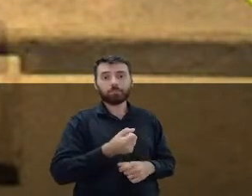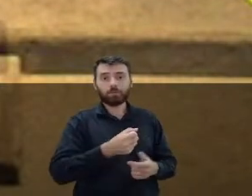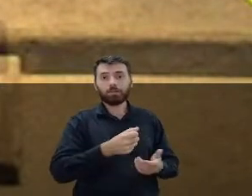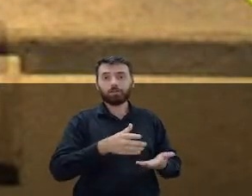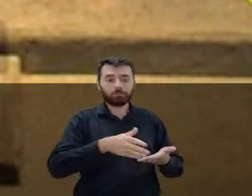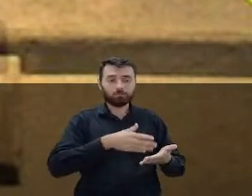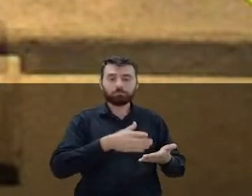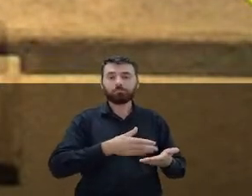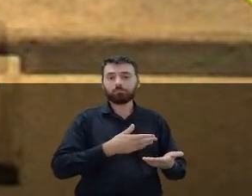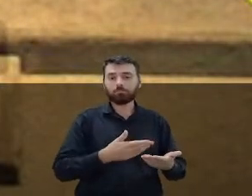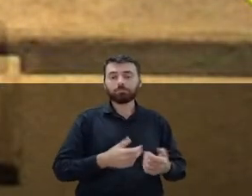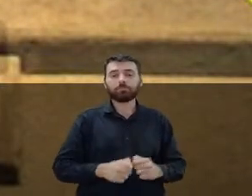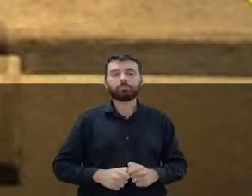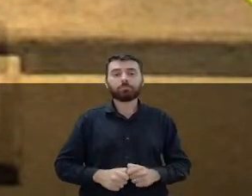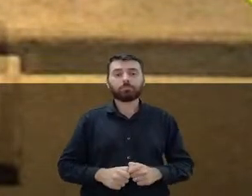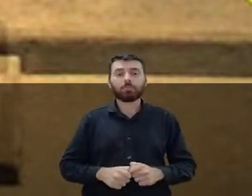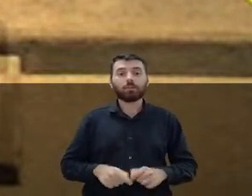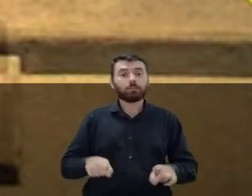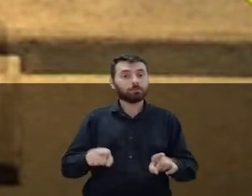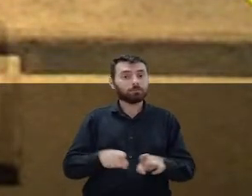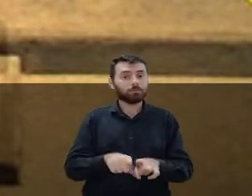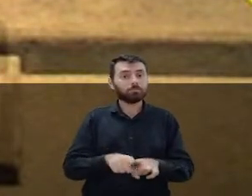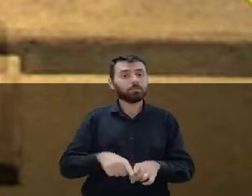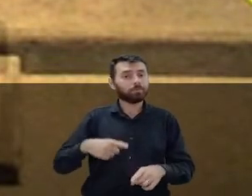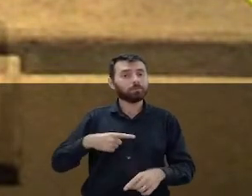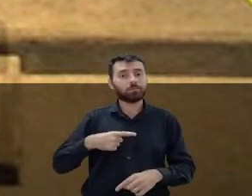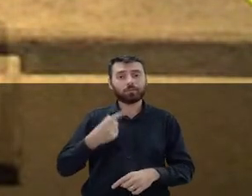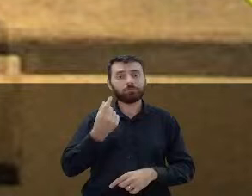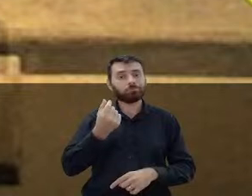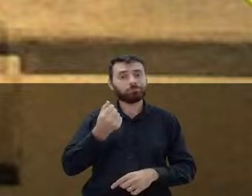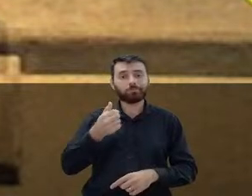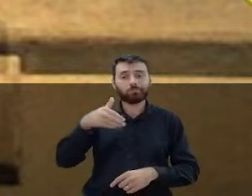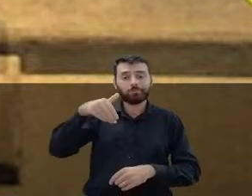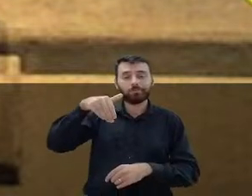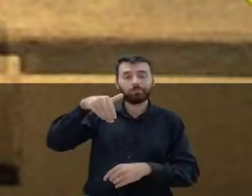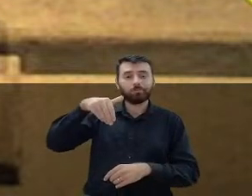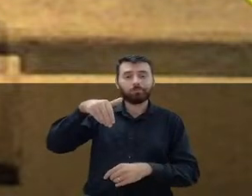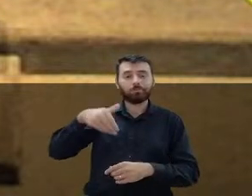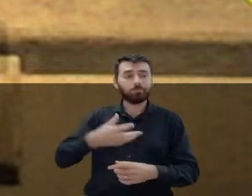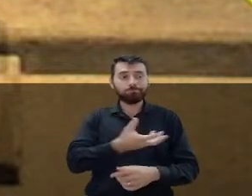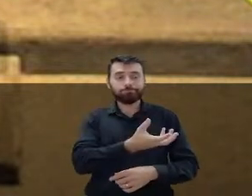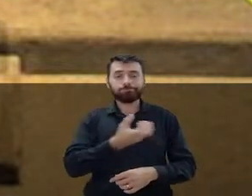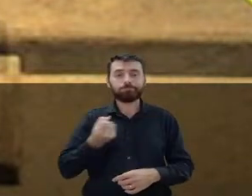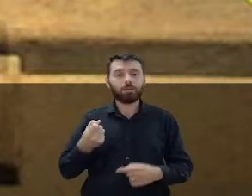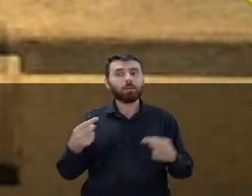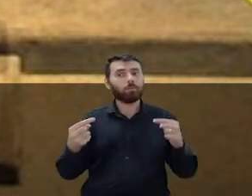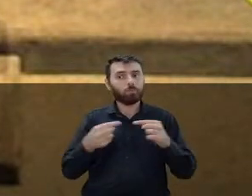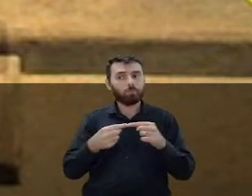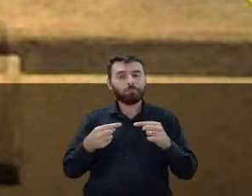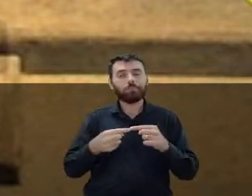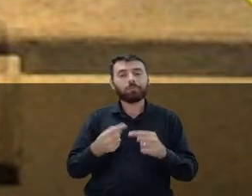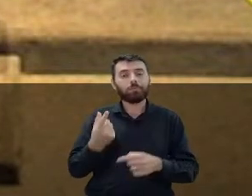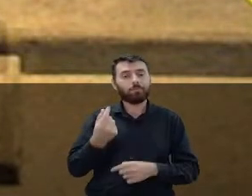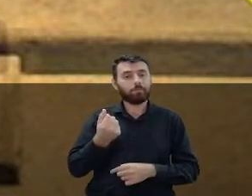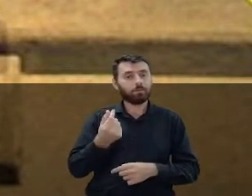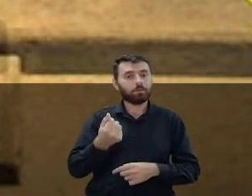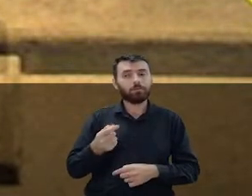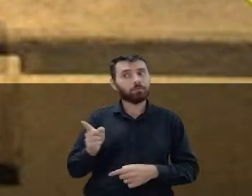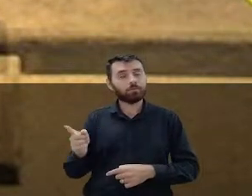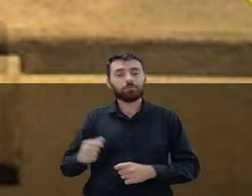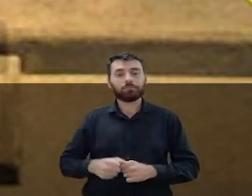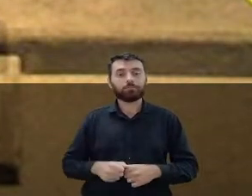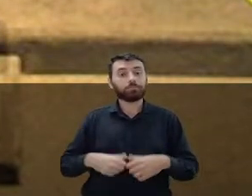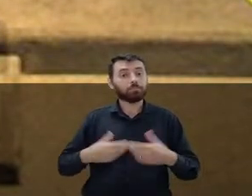tem valores ali coincidentes com esses valores, né? Então, a gente pede também a